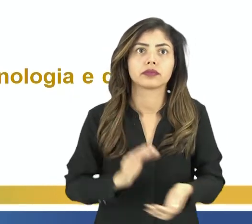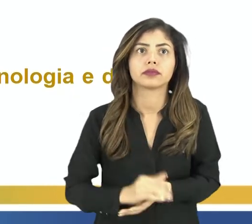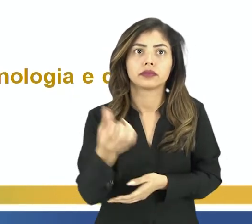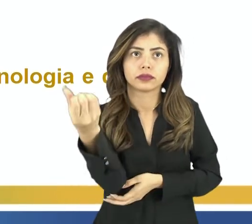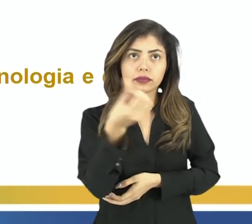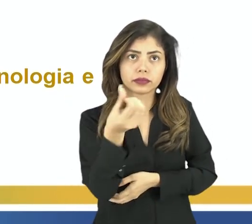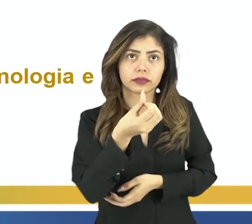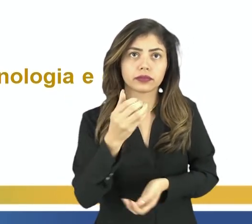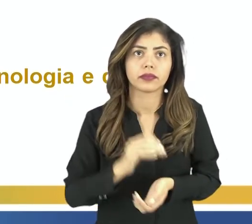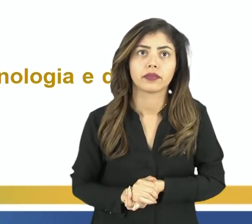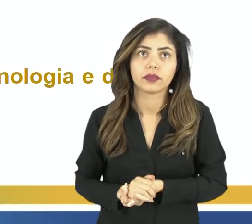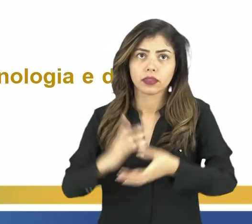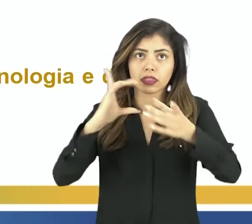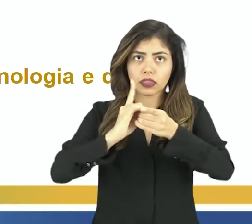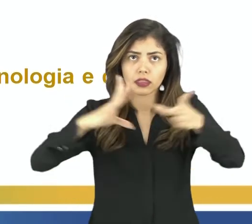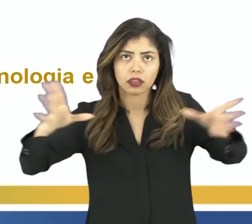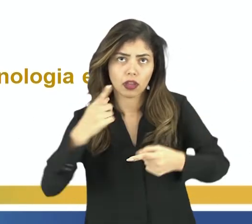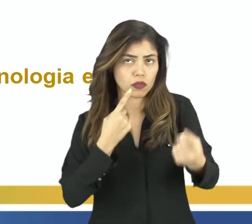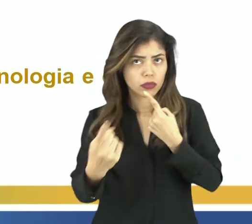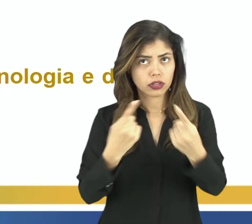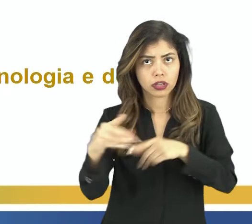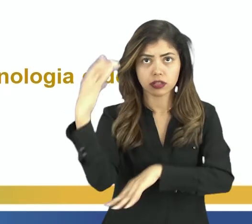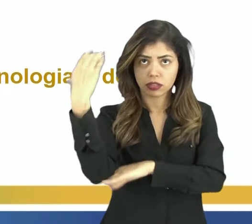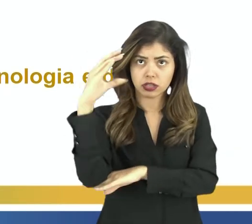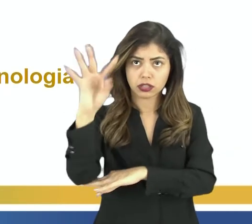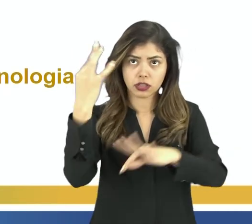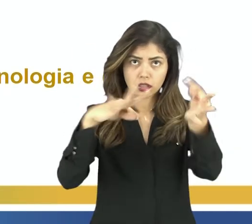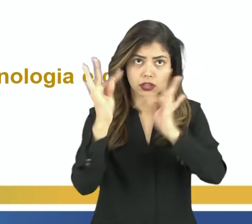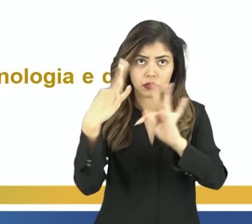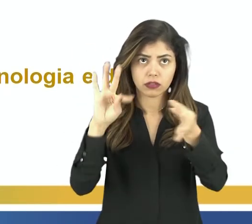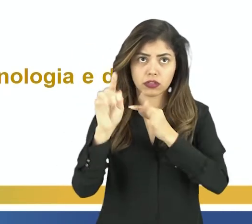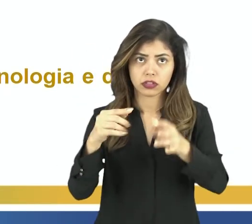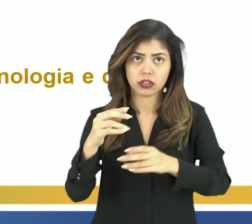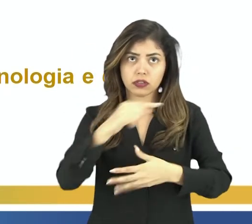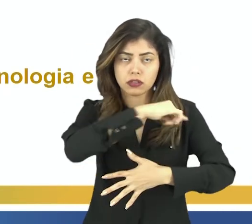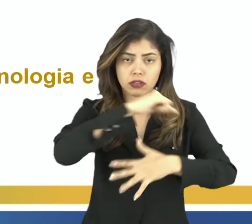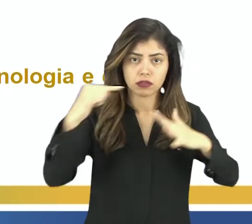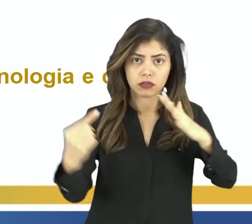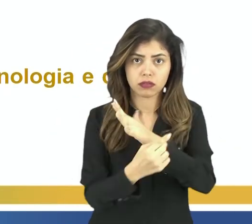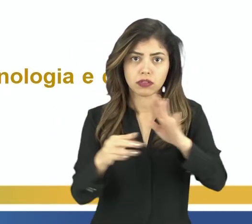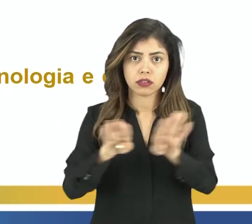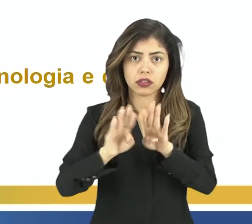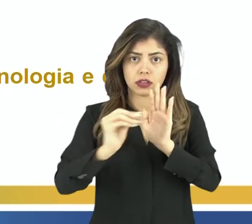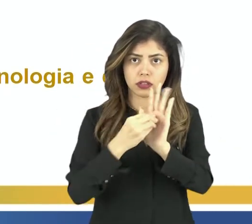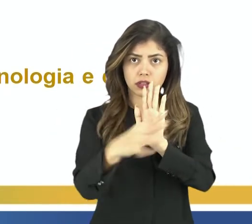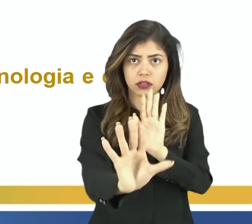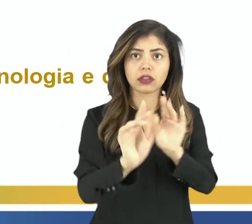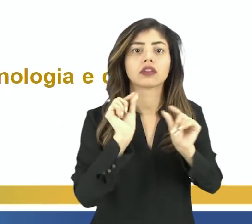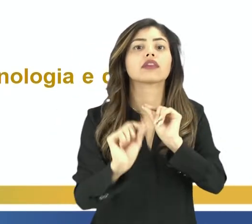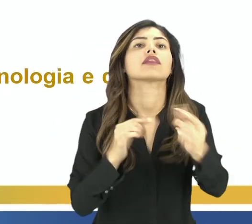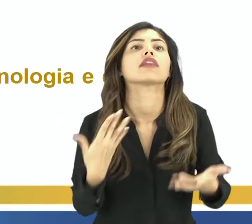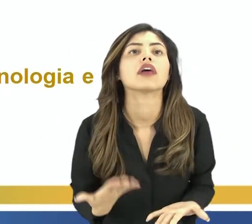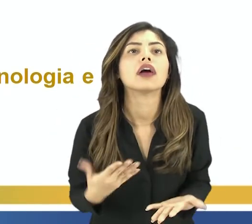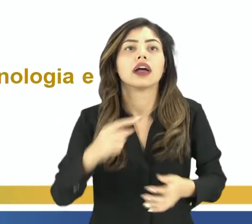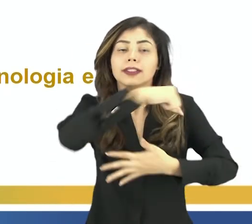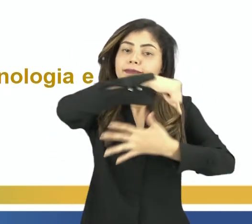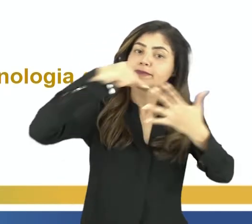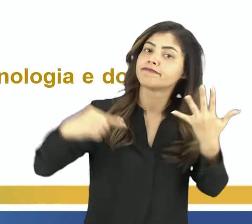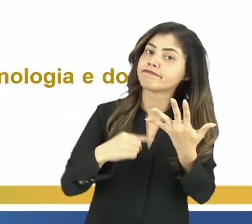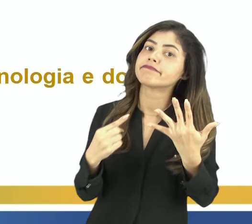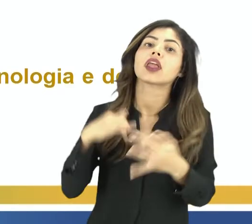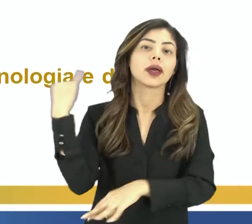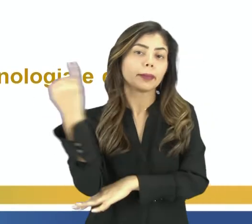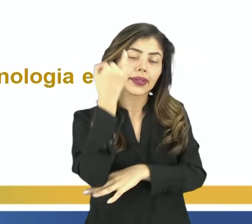Sexto, democratização da comunicação, da ciência, da tecnologia e dos recursos digitais. Essas coisas